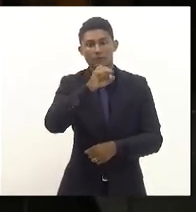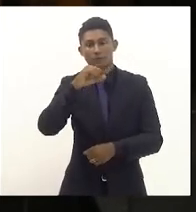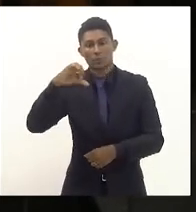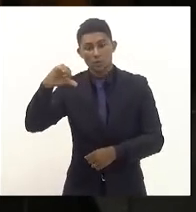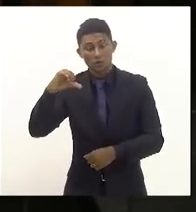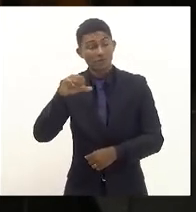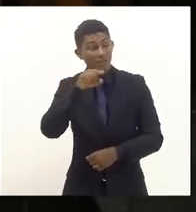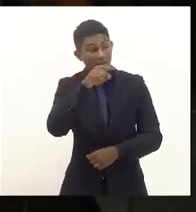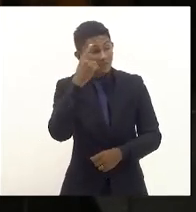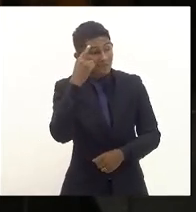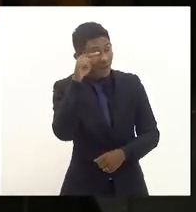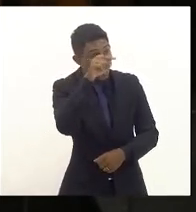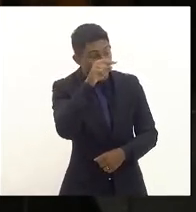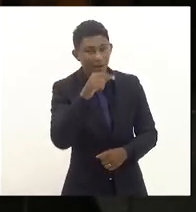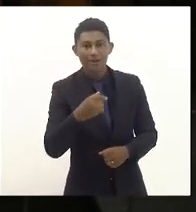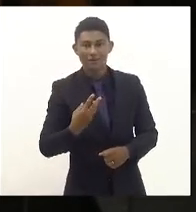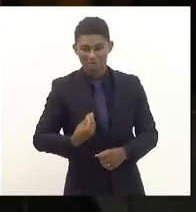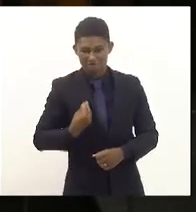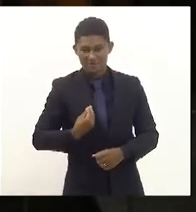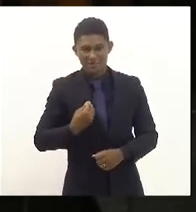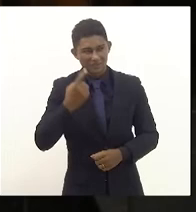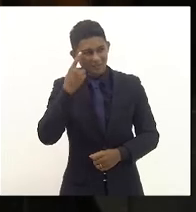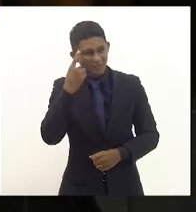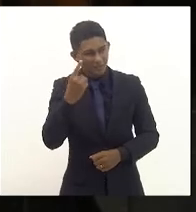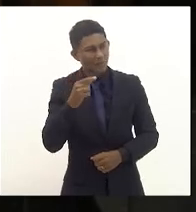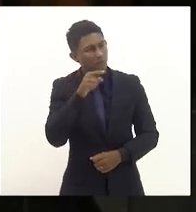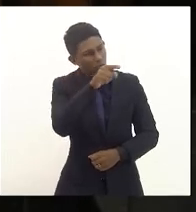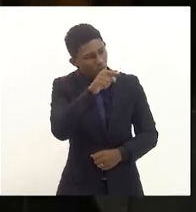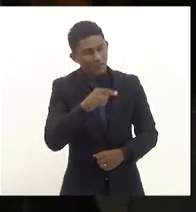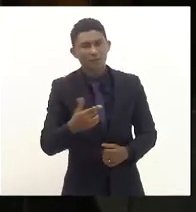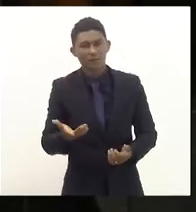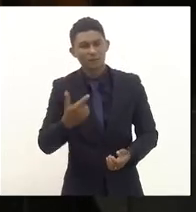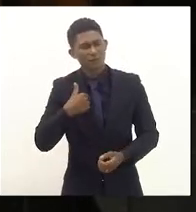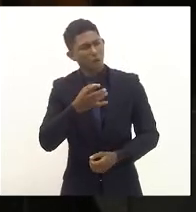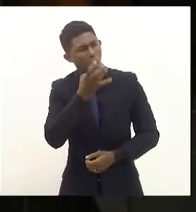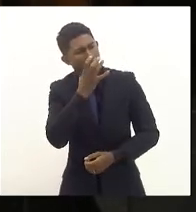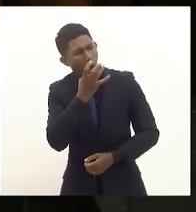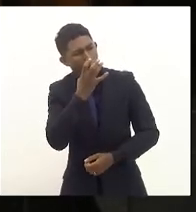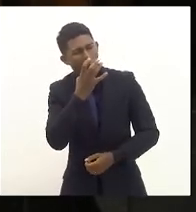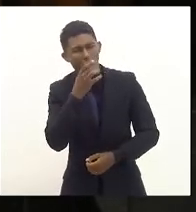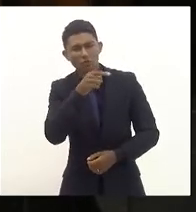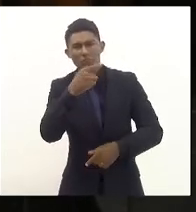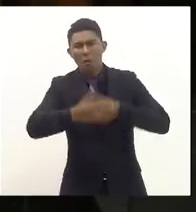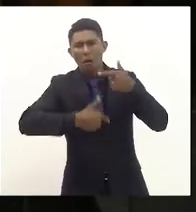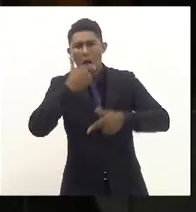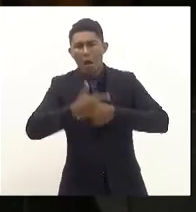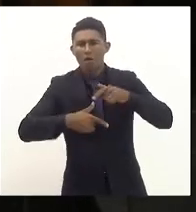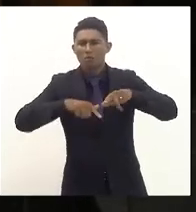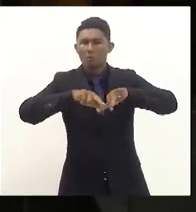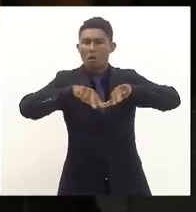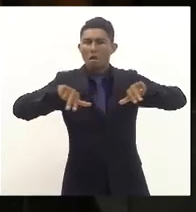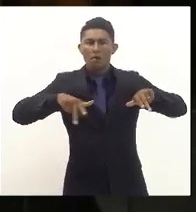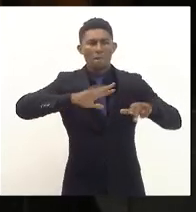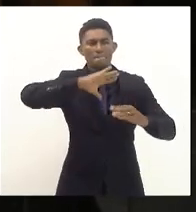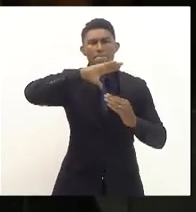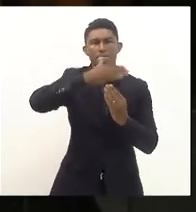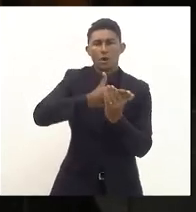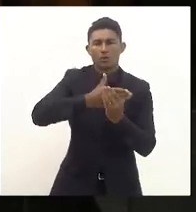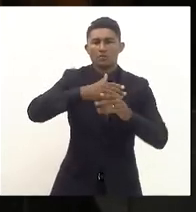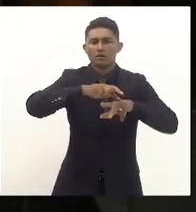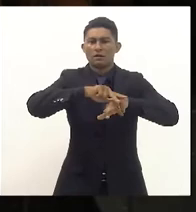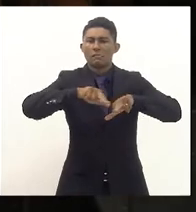recém saído daquela atuação Brilhante de que hora profundamente Admirador em diversos processos extremamente